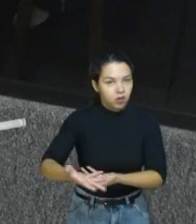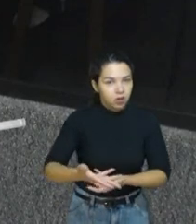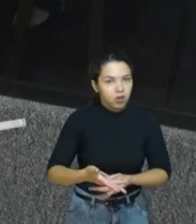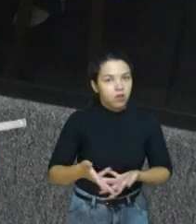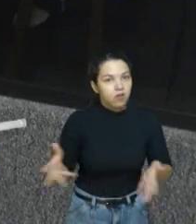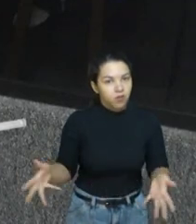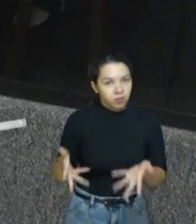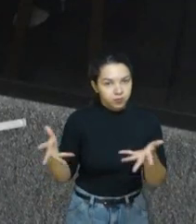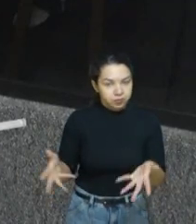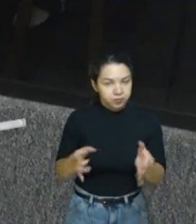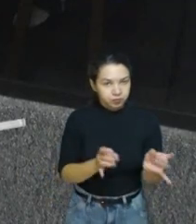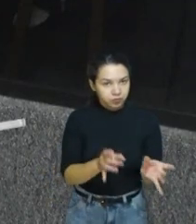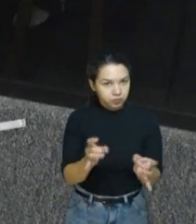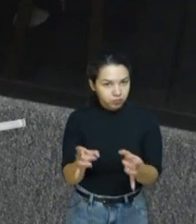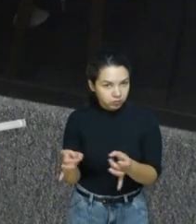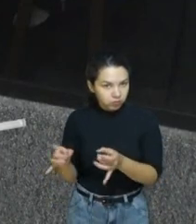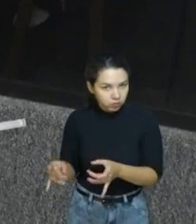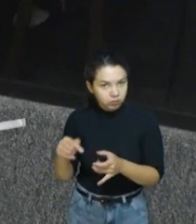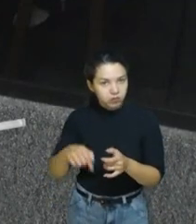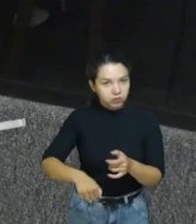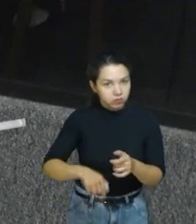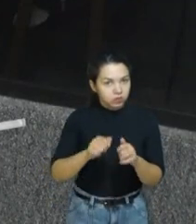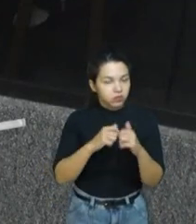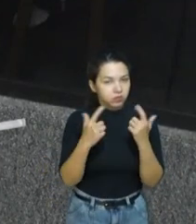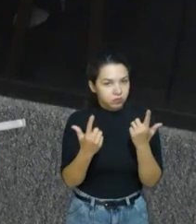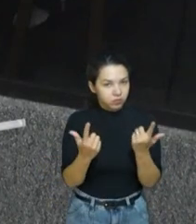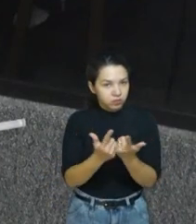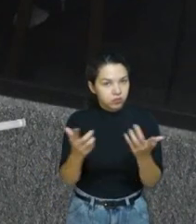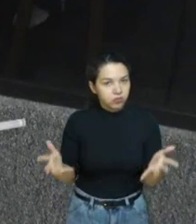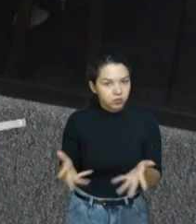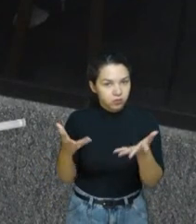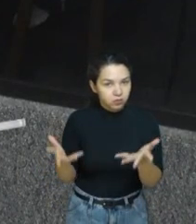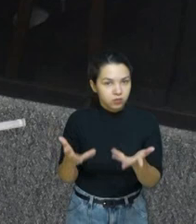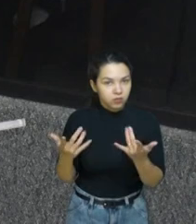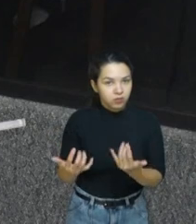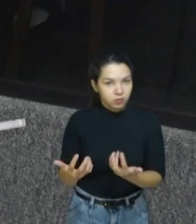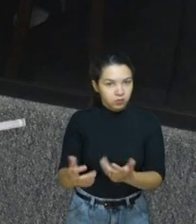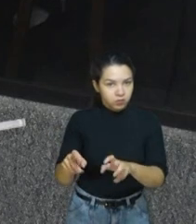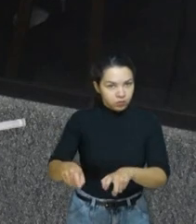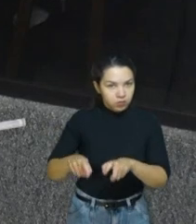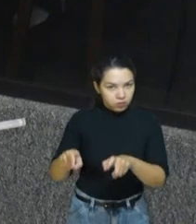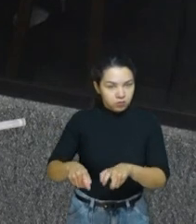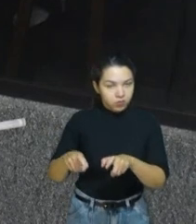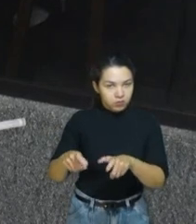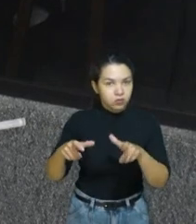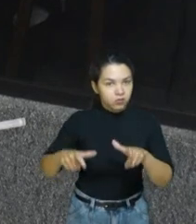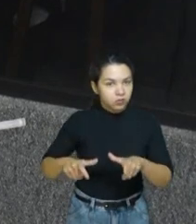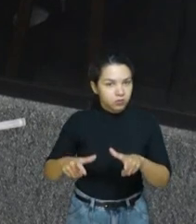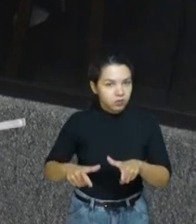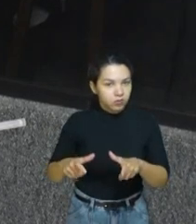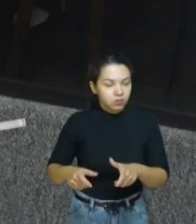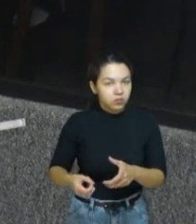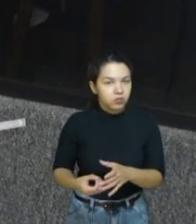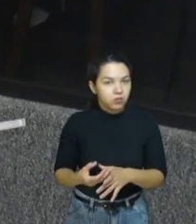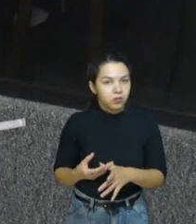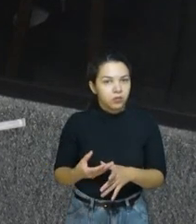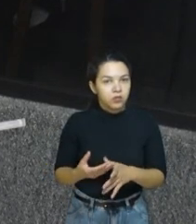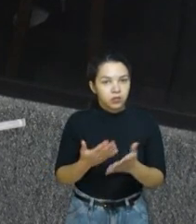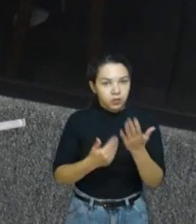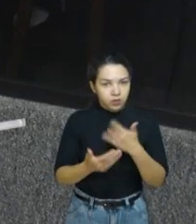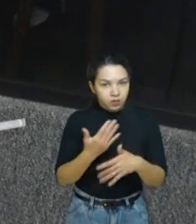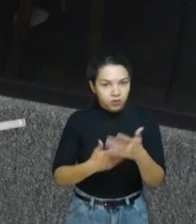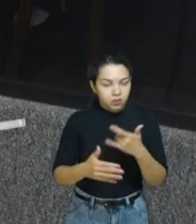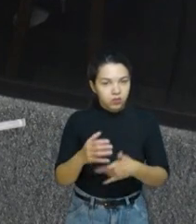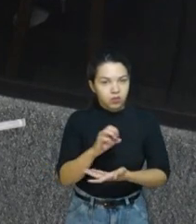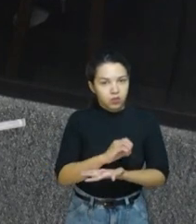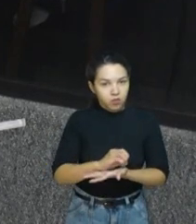realização das feiras nas instalações da LESC para promover a agricultura familiar local, proporcionando alimentos orgânicos